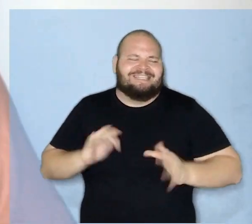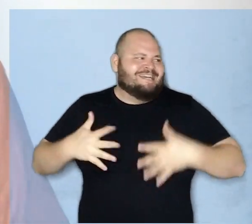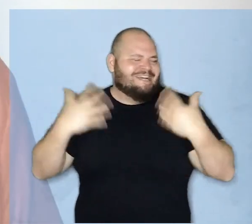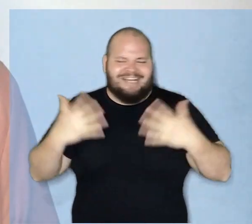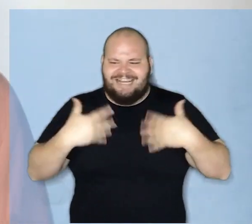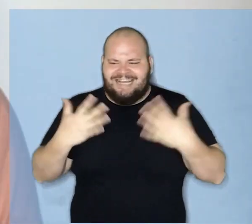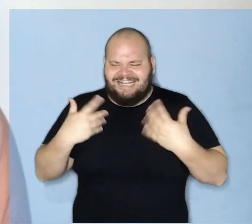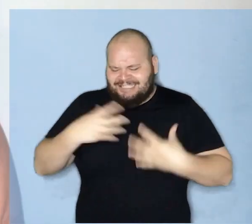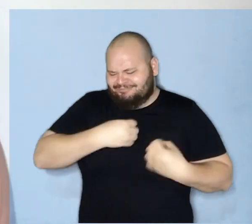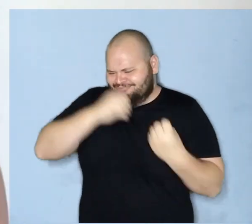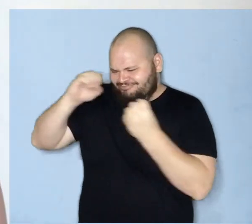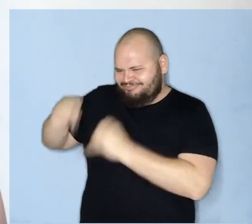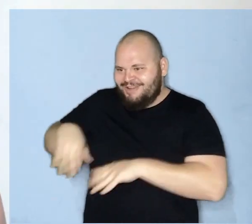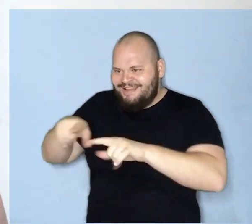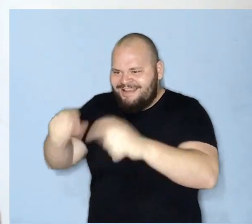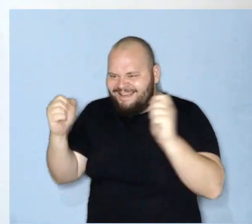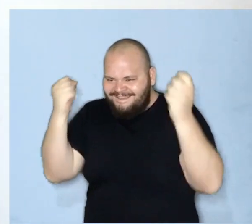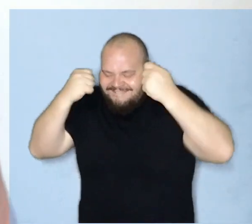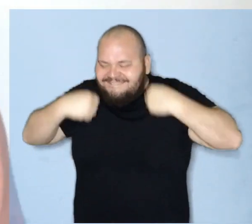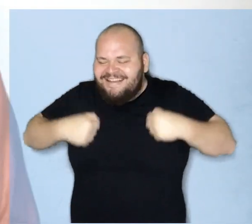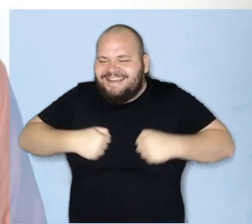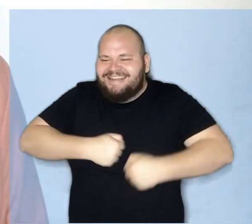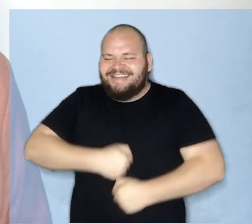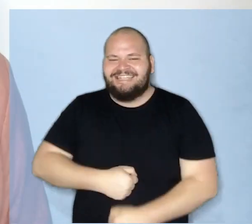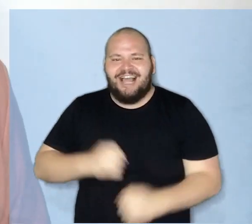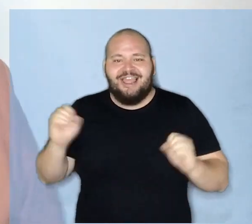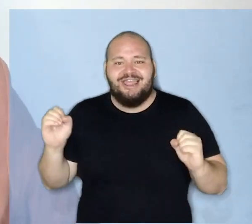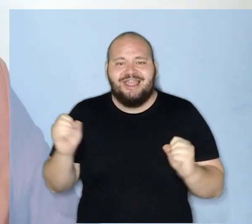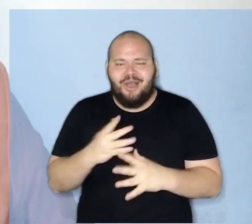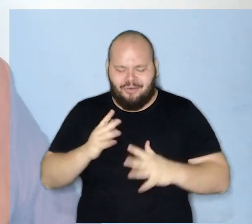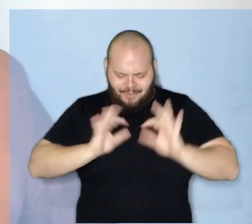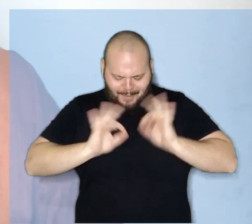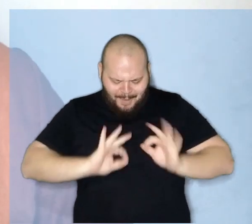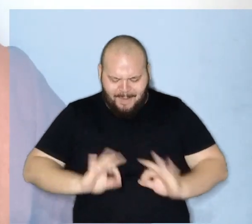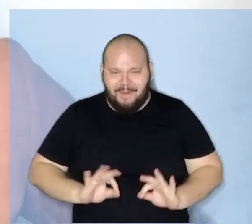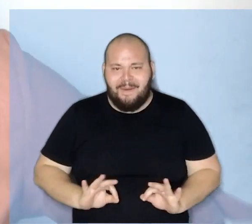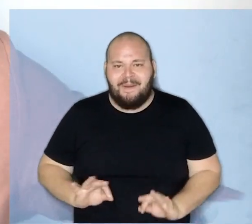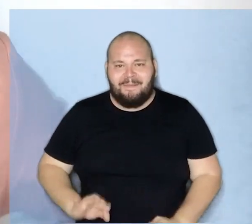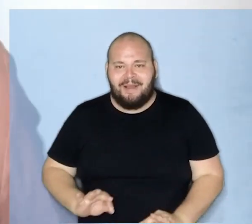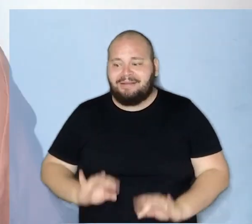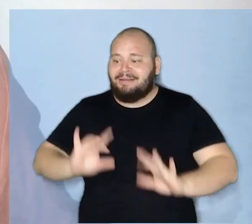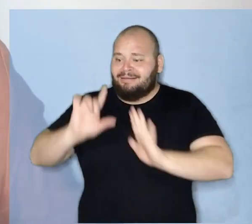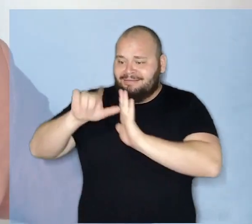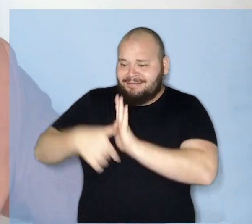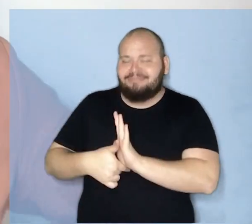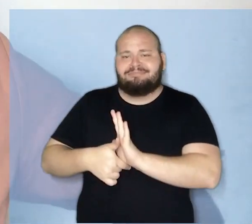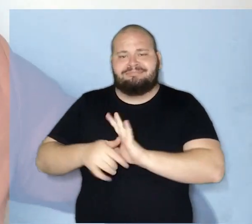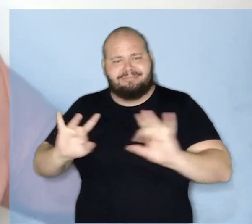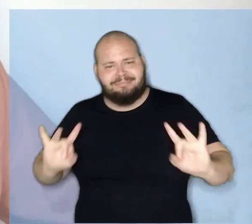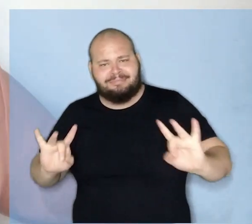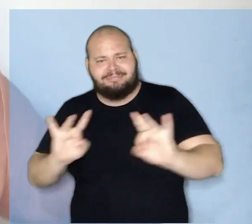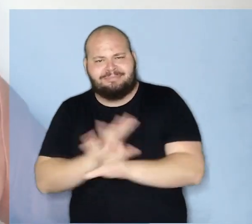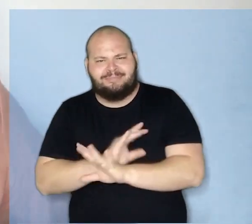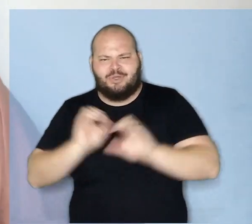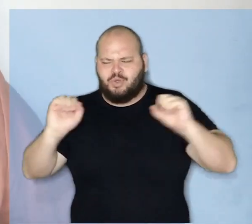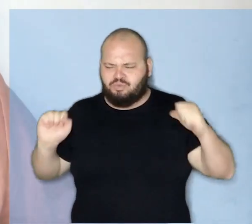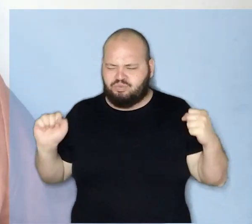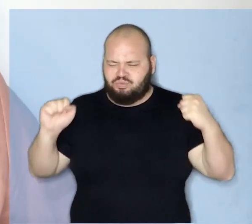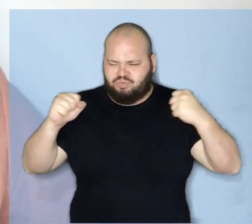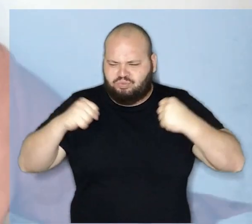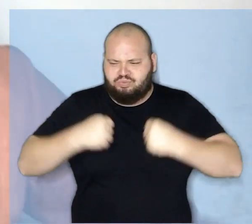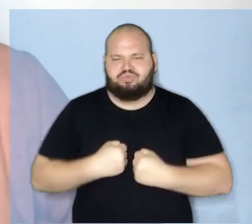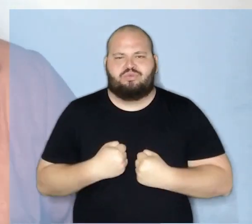e começaram a vestir todas as roupas novas. No final, depois de ter colocado aquela casaca